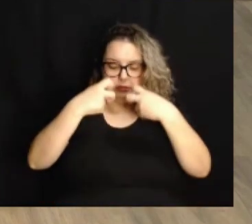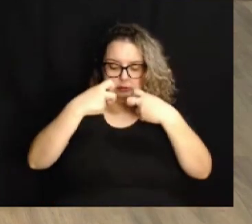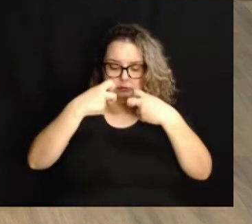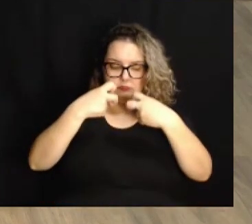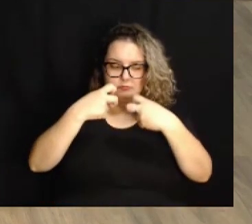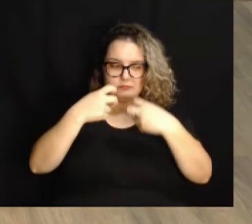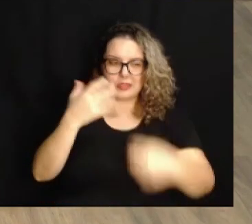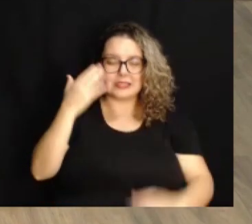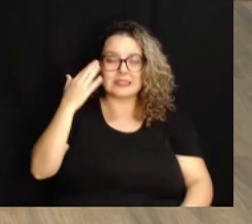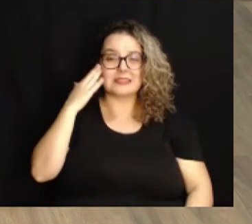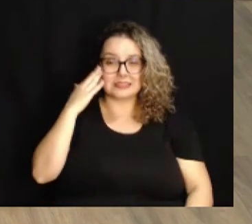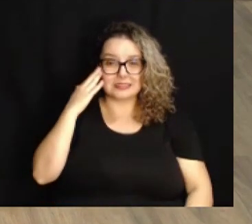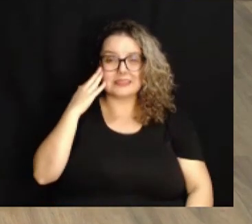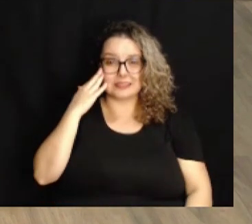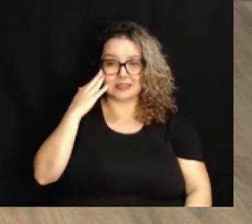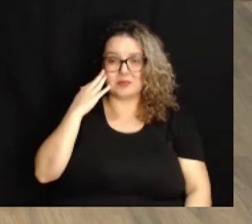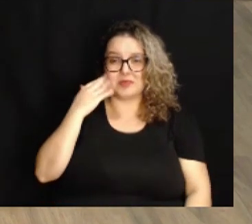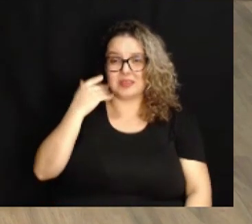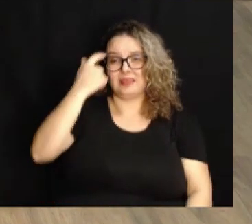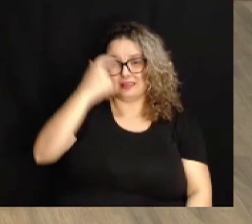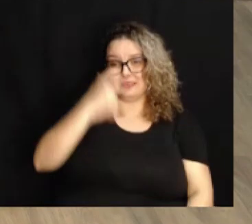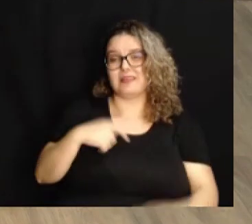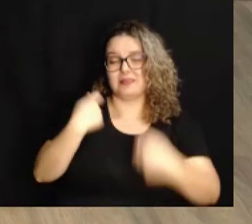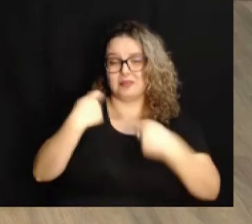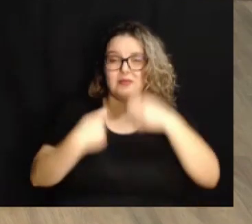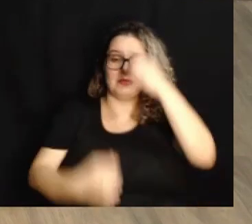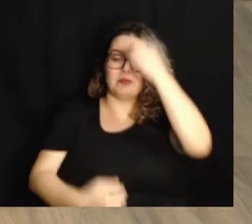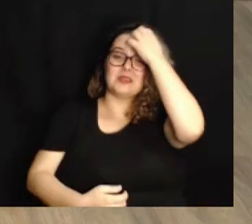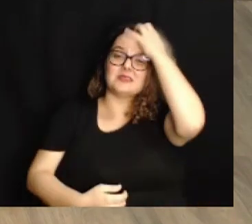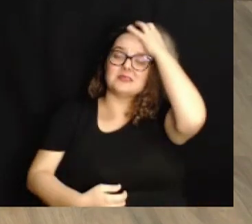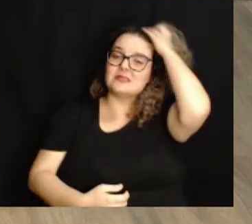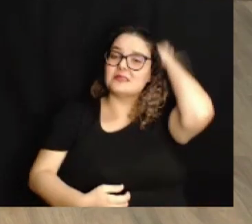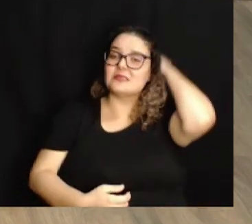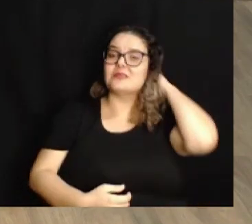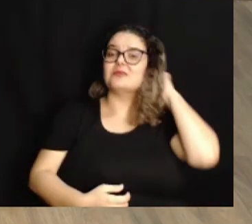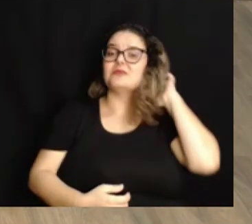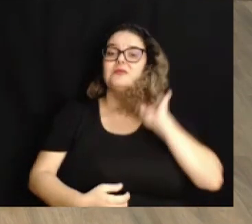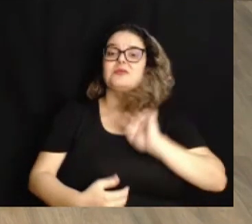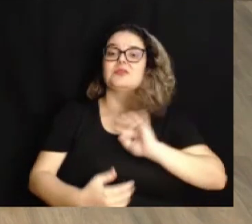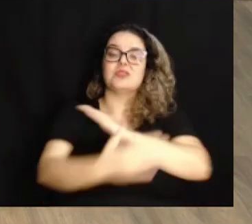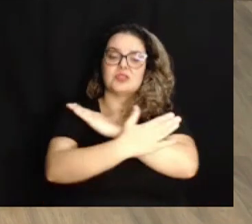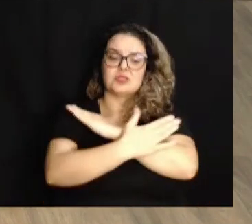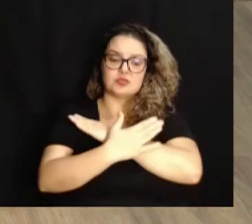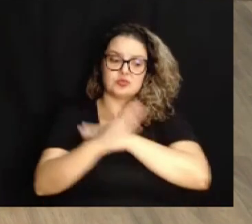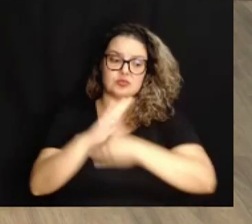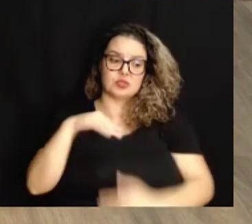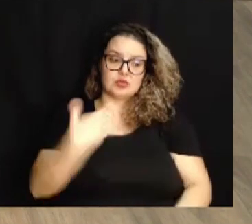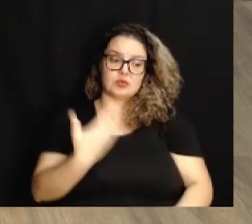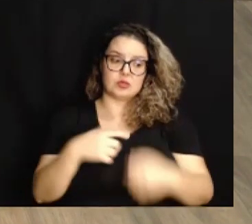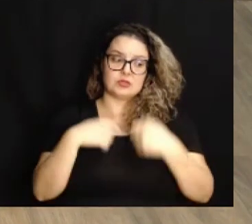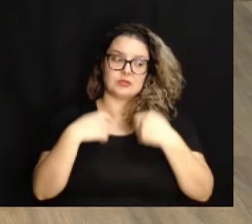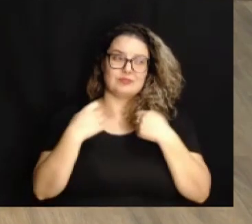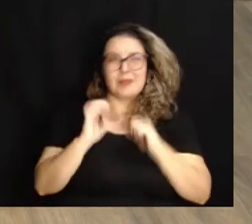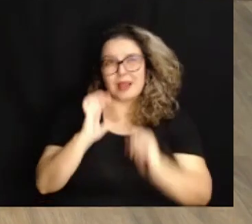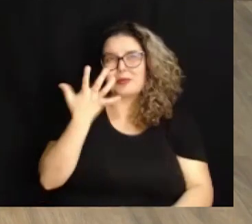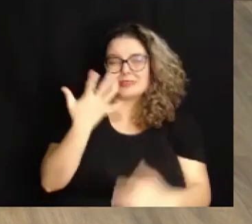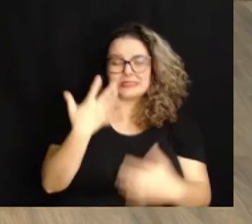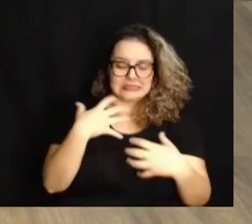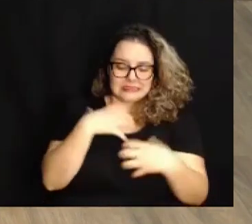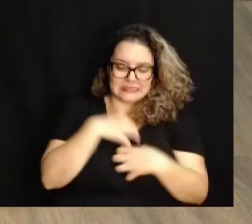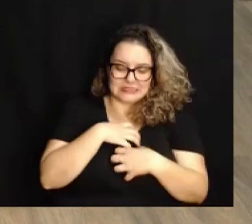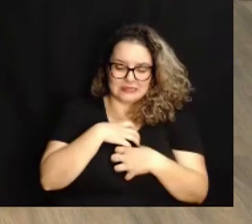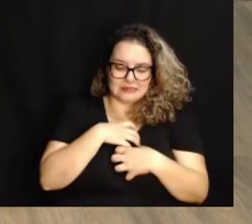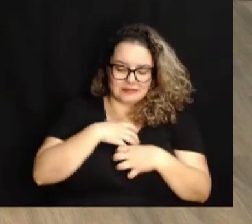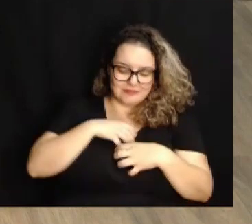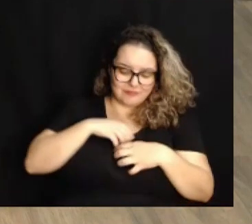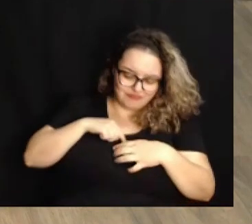que ela está precisando da ajuda e geralmente quando acontece isso, a pessoa já está naquele chamado fundo de poço. E